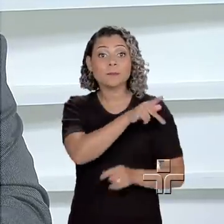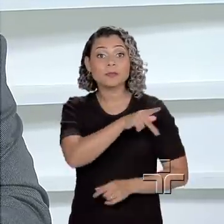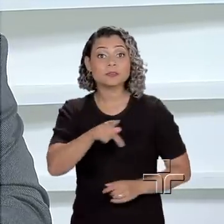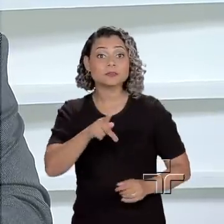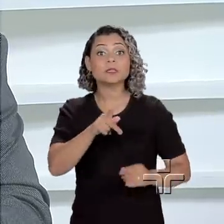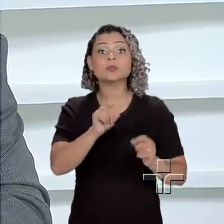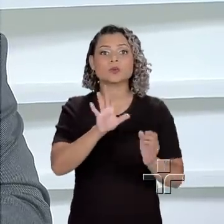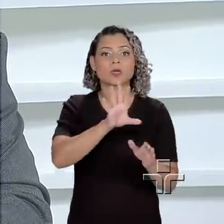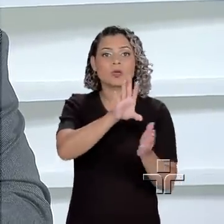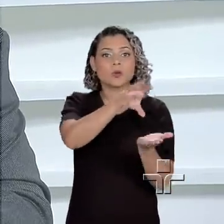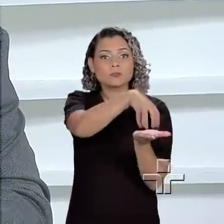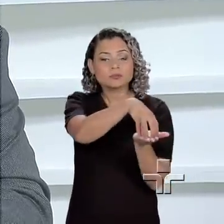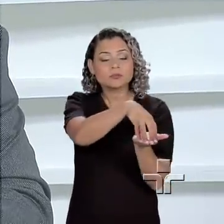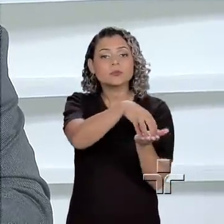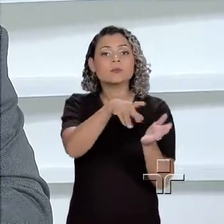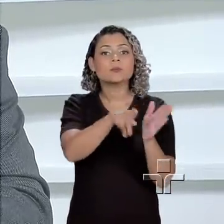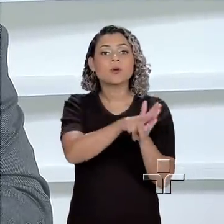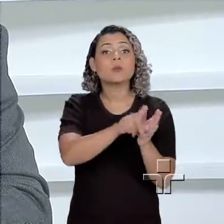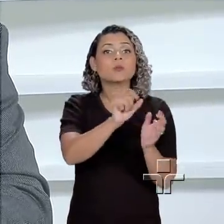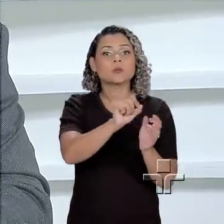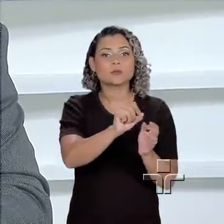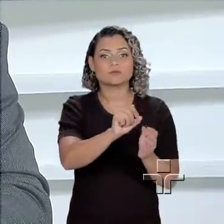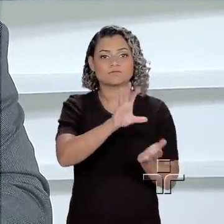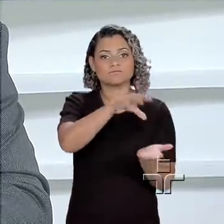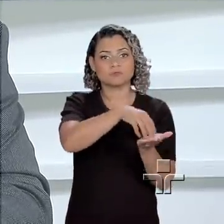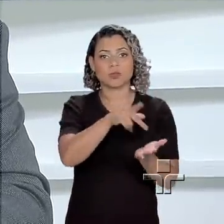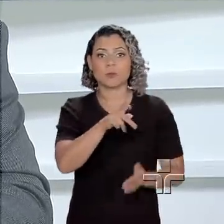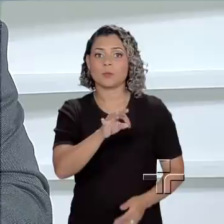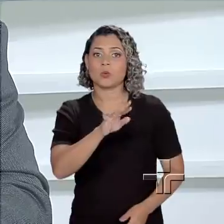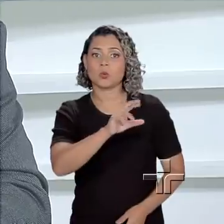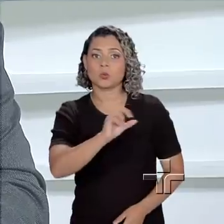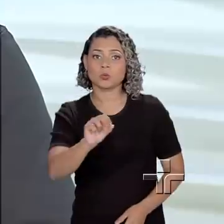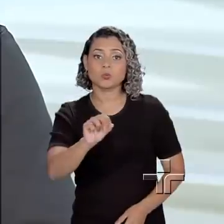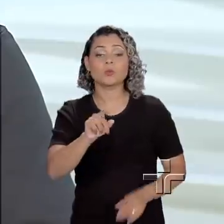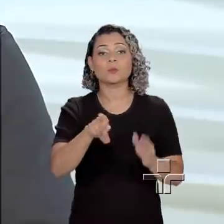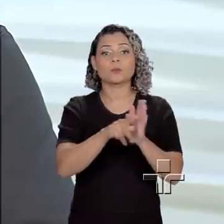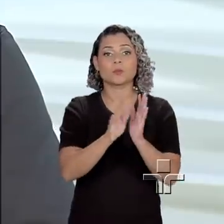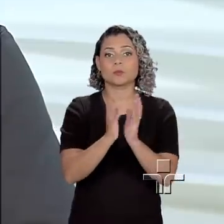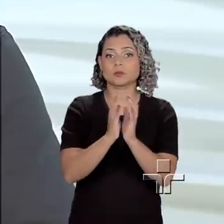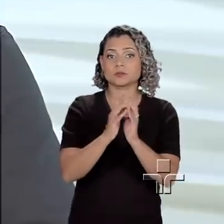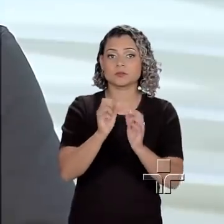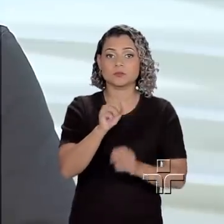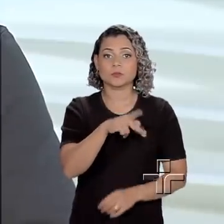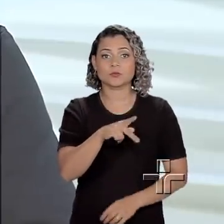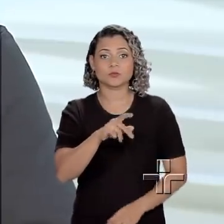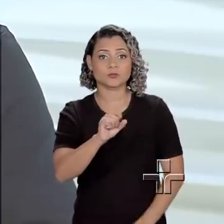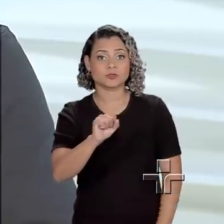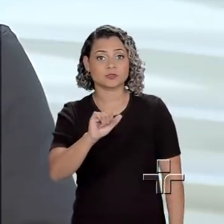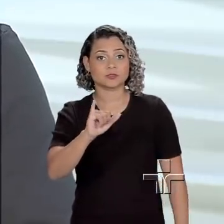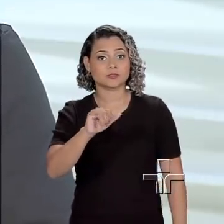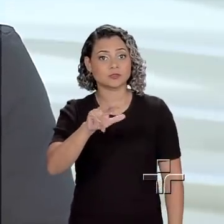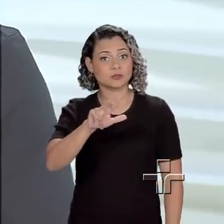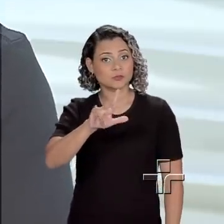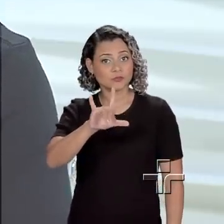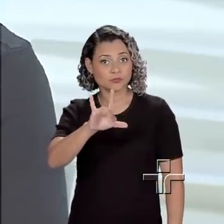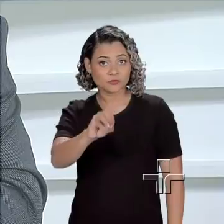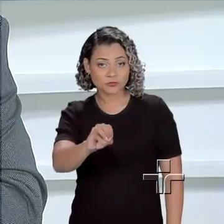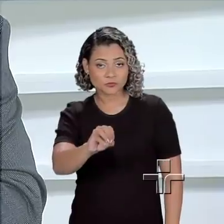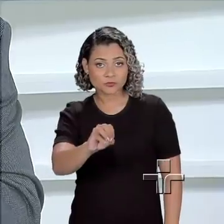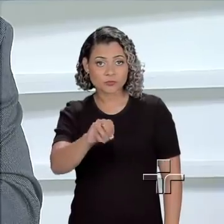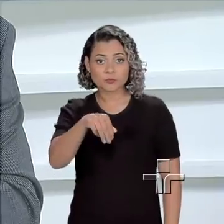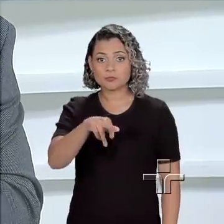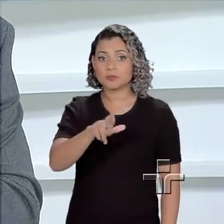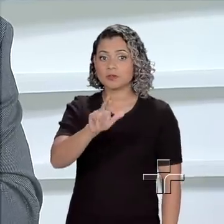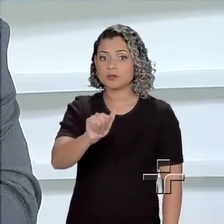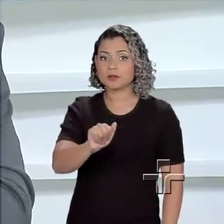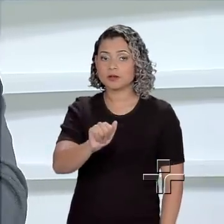de Administração do Porto Digital no Recife, professor Silvio Meira. Professor Silvio Meira, a revista